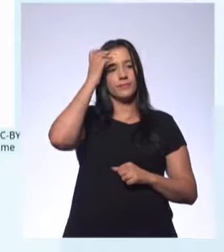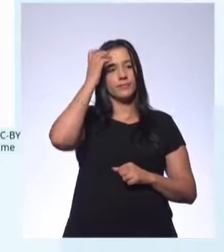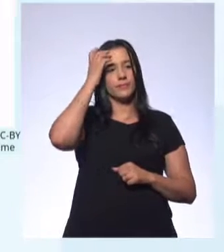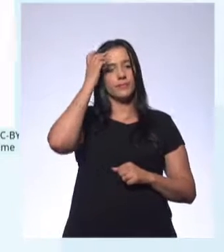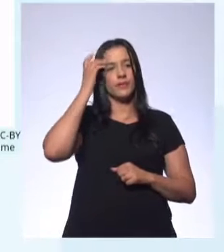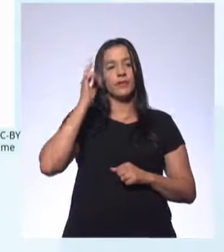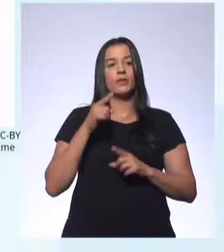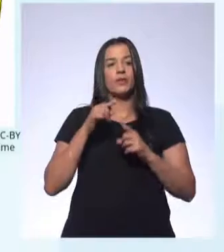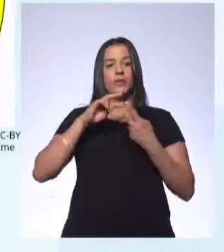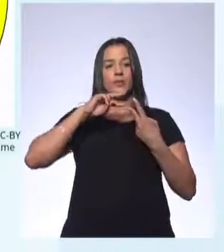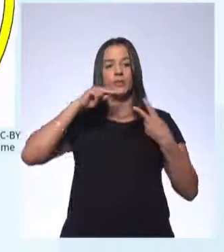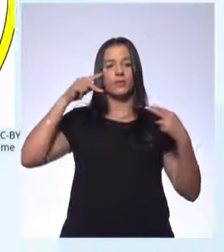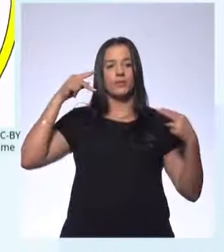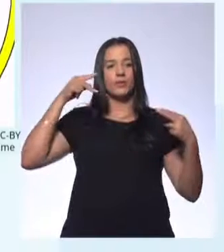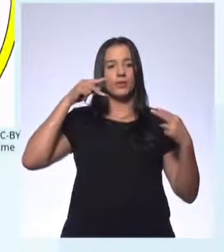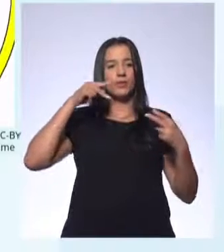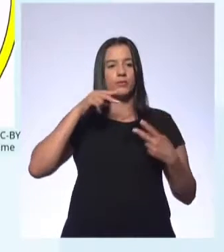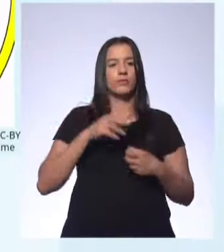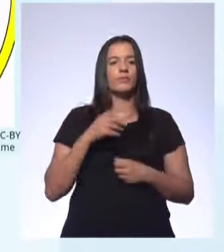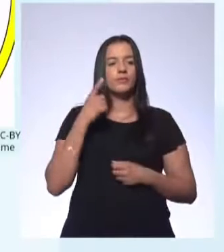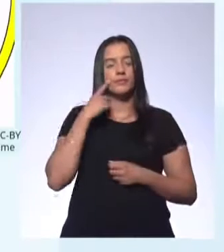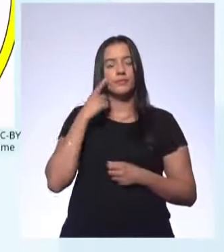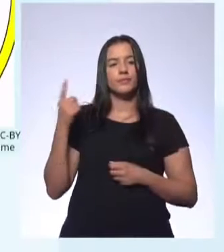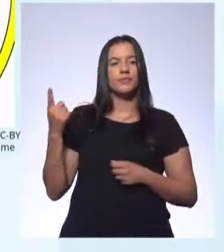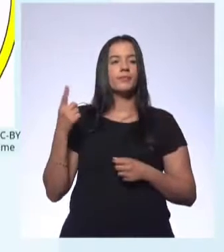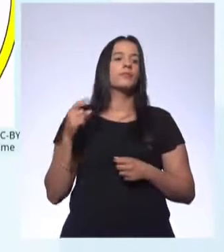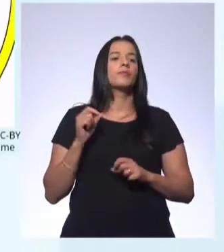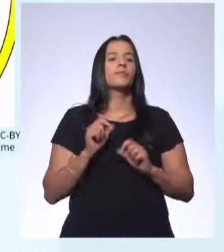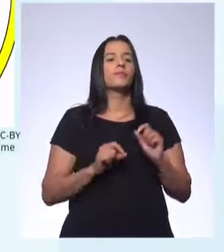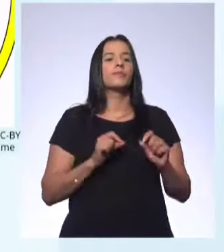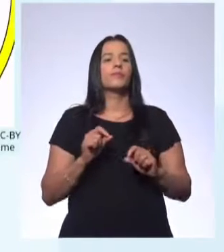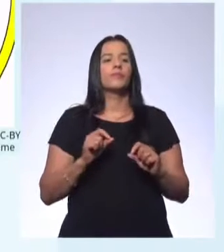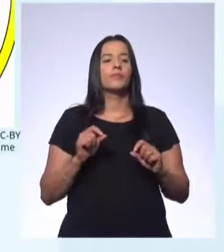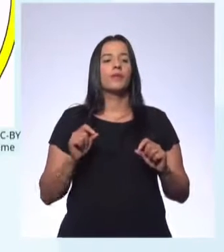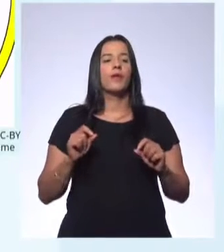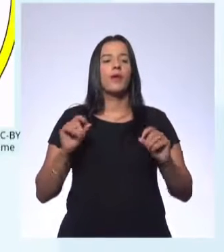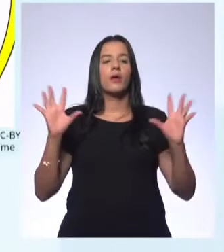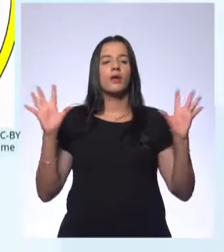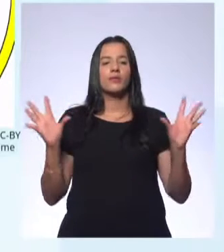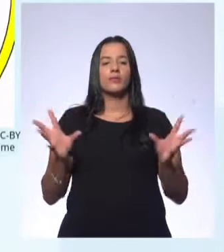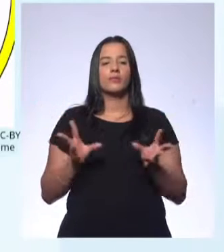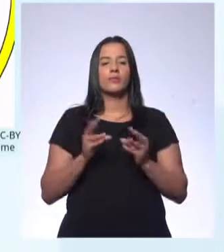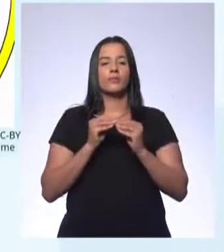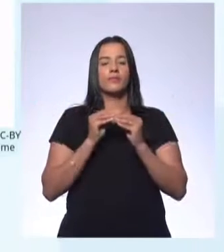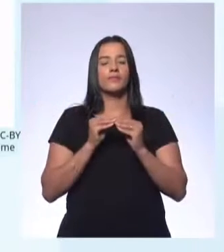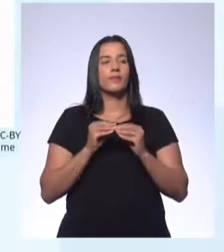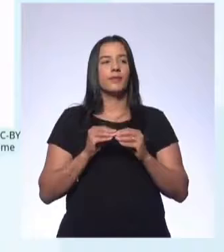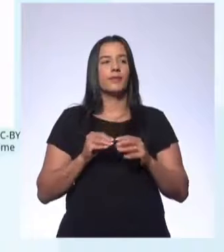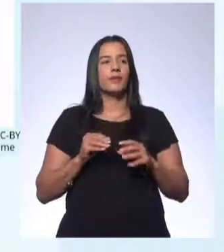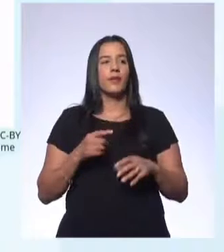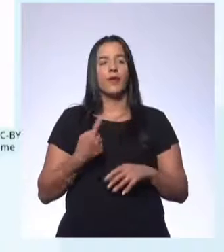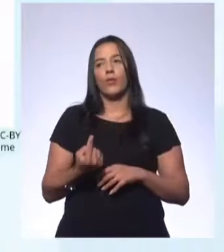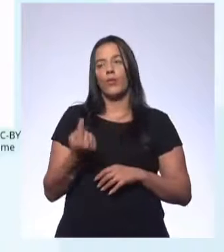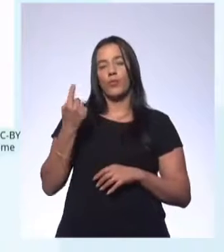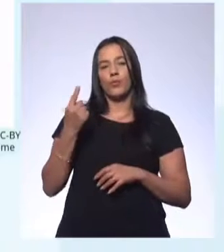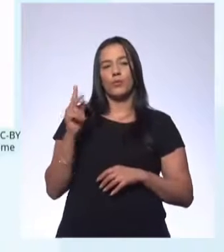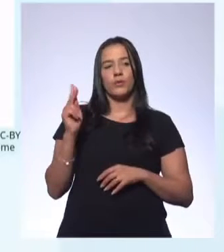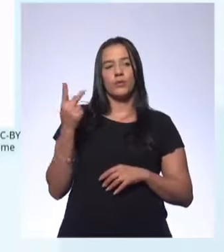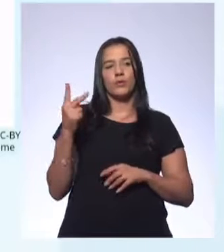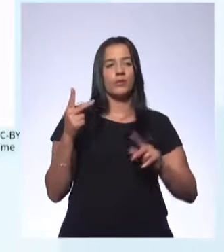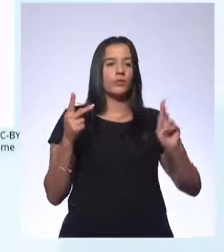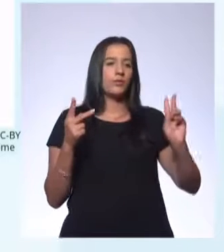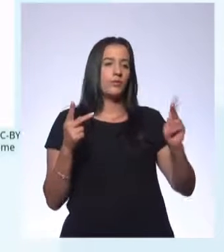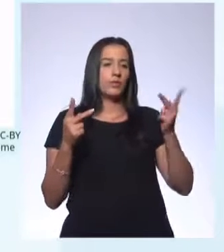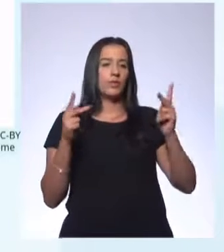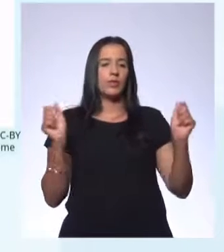Isso, para o pessoal dar uma sacada aí. Ali você tem o processo de você fundir, né? Não é assim pegar o hidrogênio e o outro hidrogênio